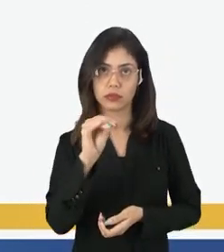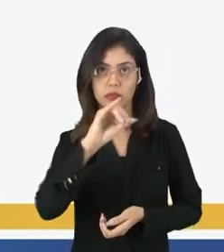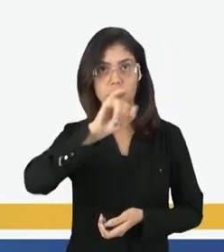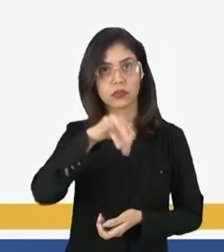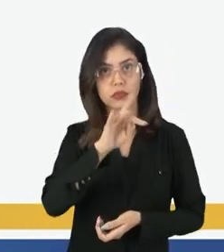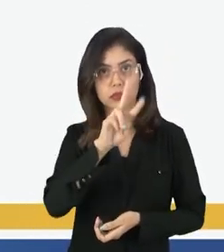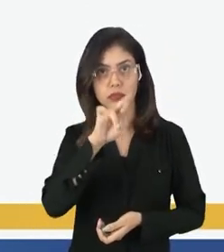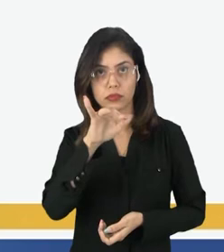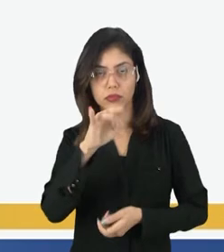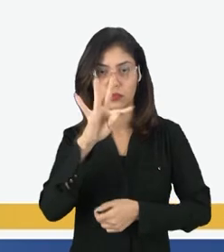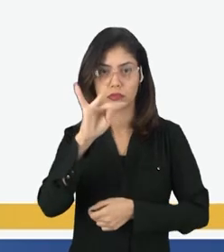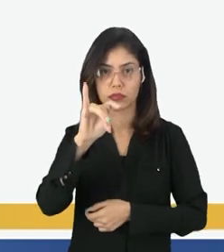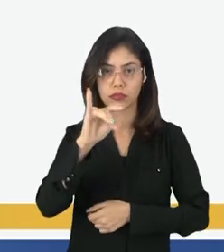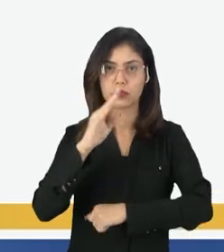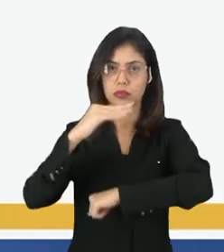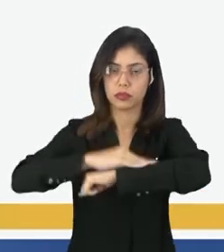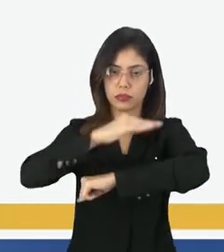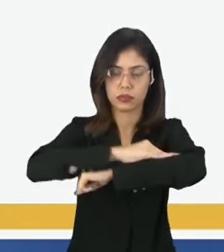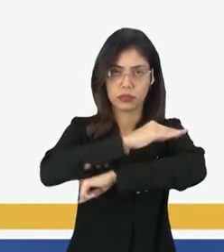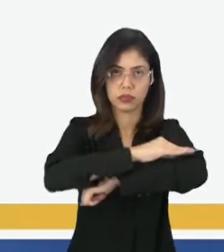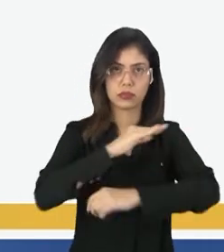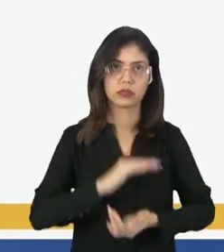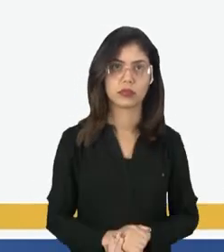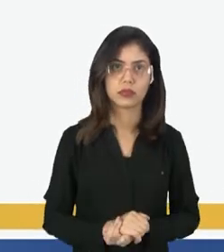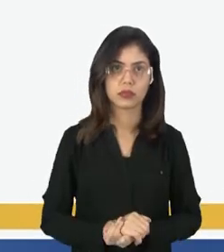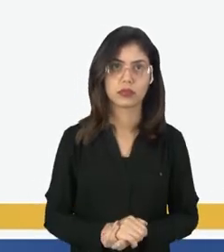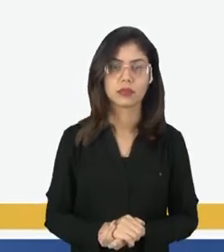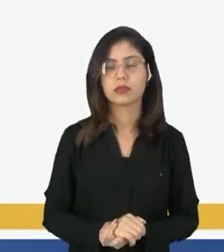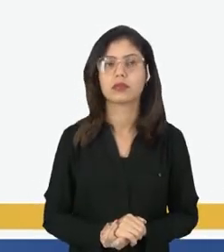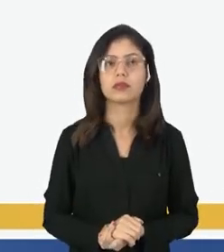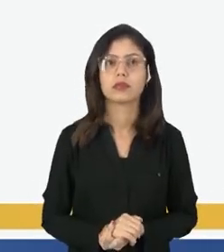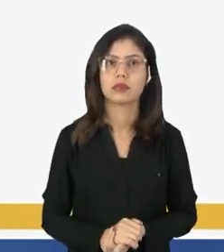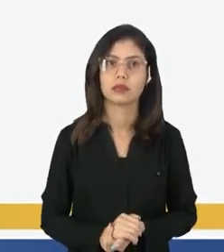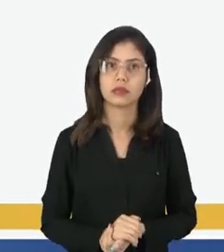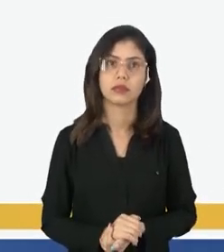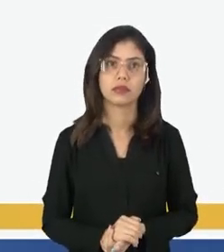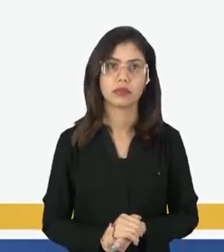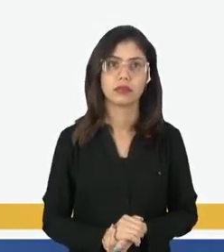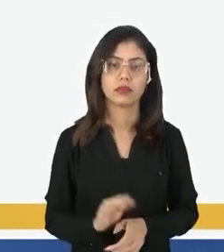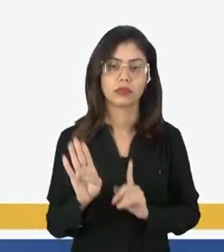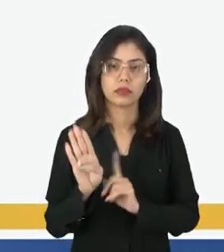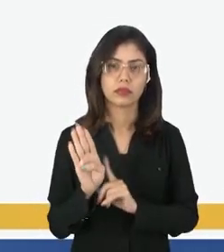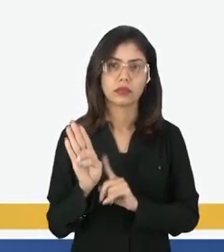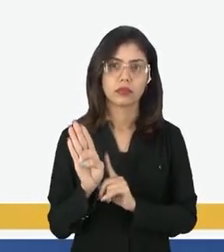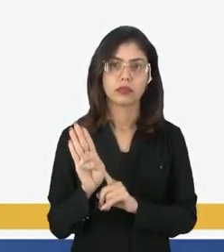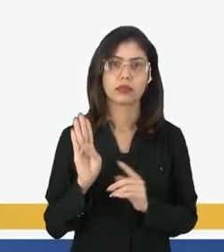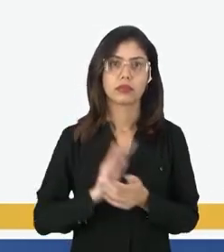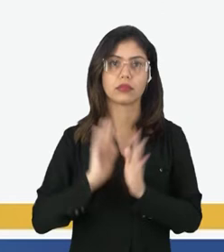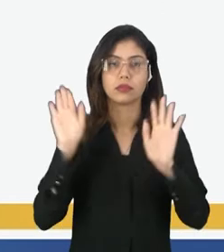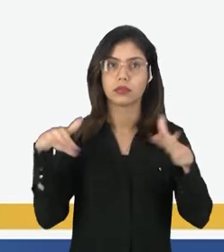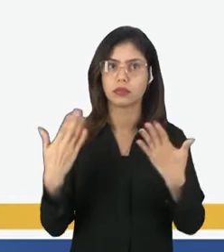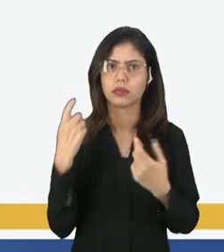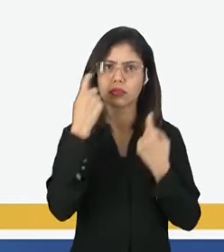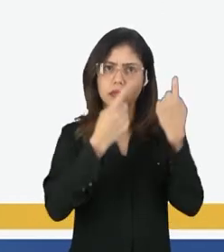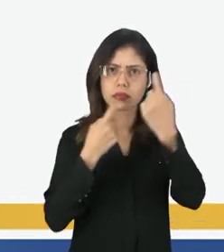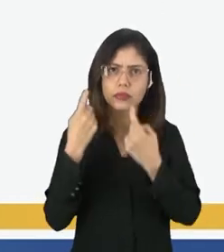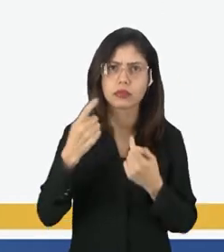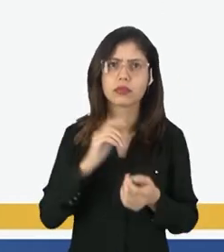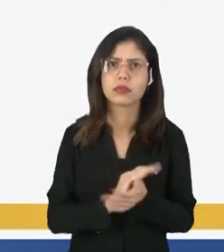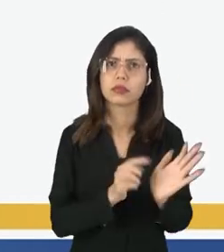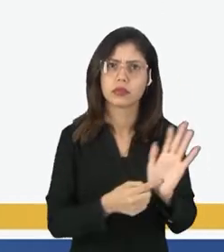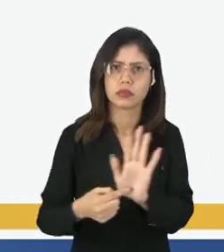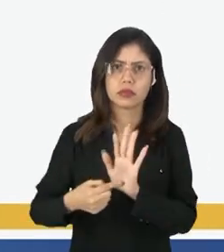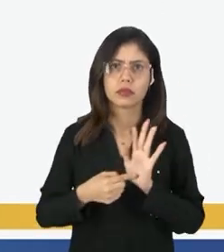urubu a Juriti e o Sapo e quem letra B qual é a expressão